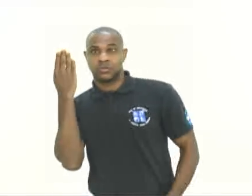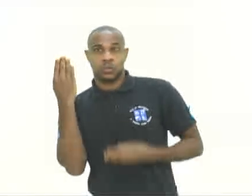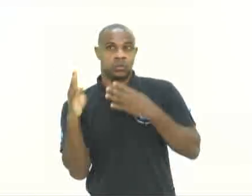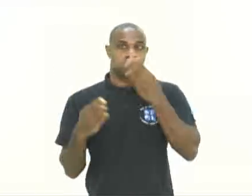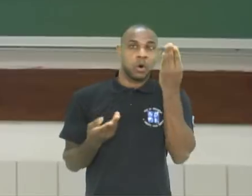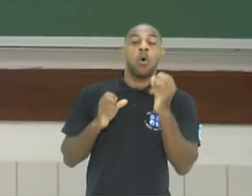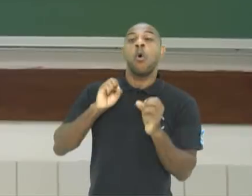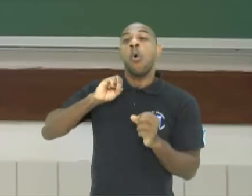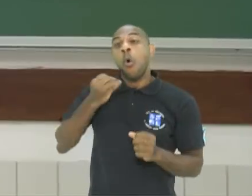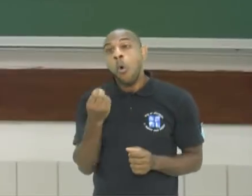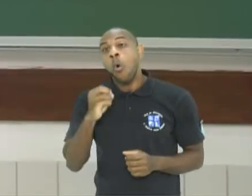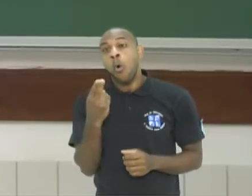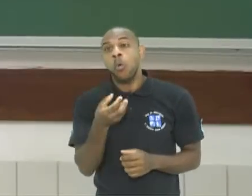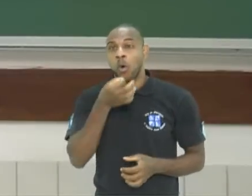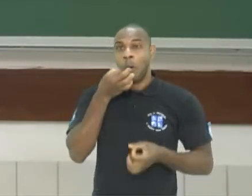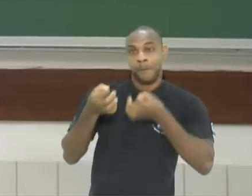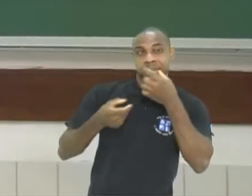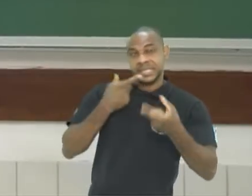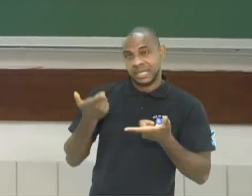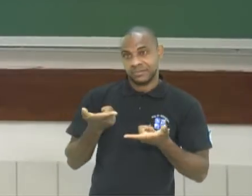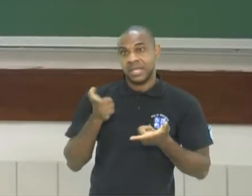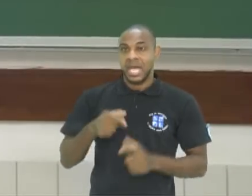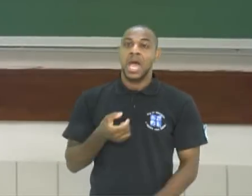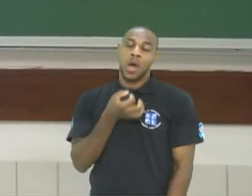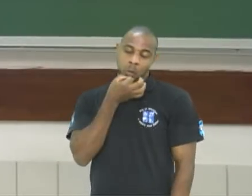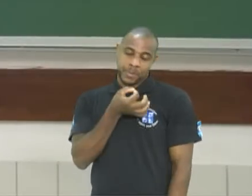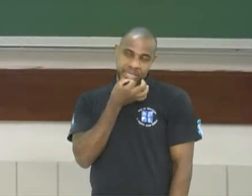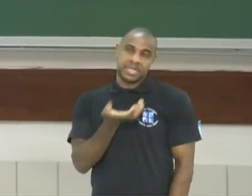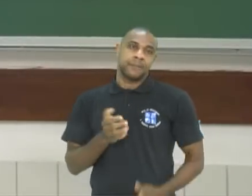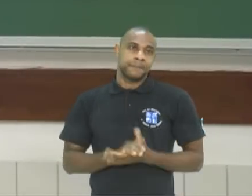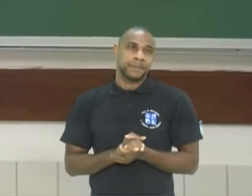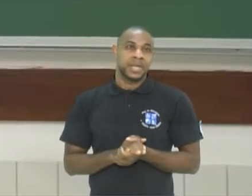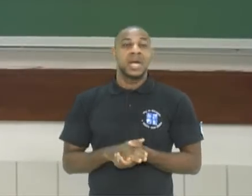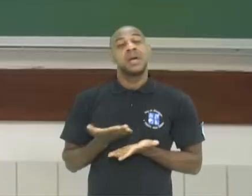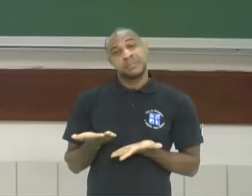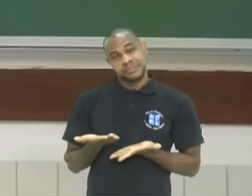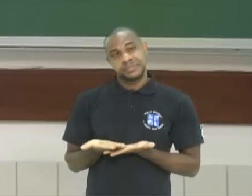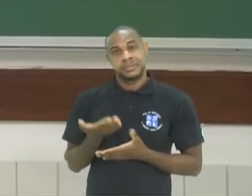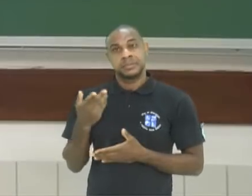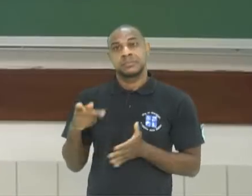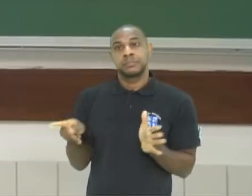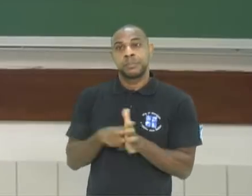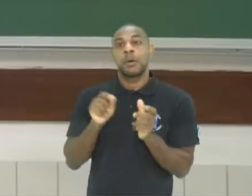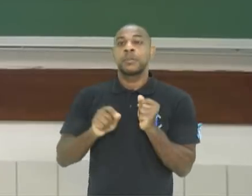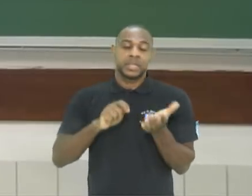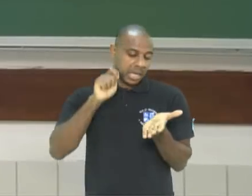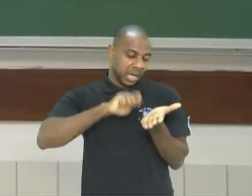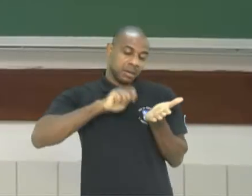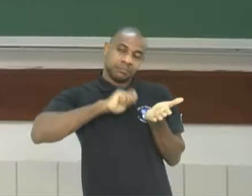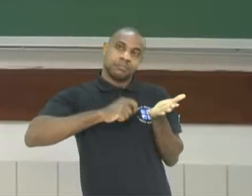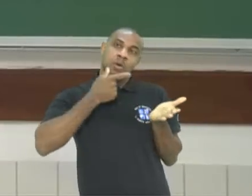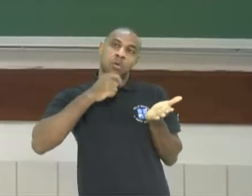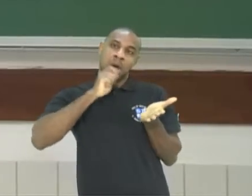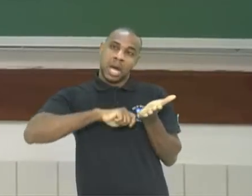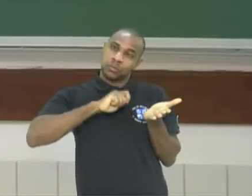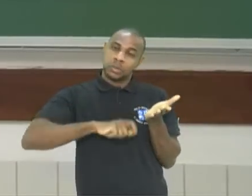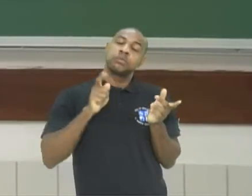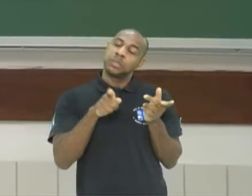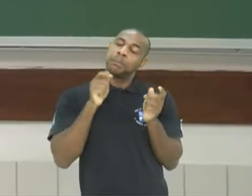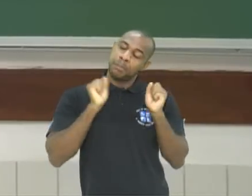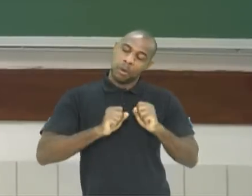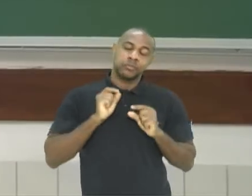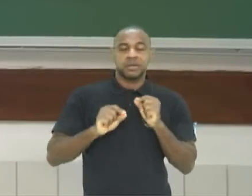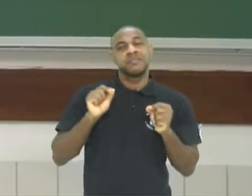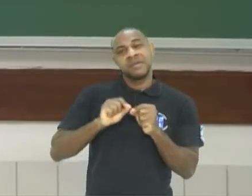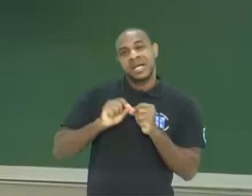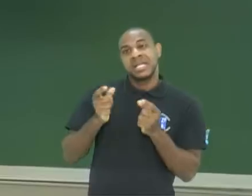humorístico. Então, essas são as opiniões. Então, são as sugestões ali do autor. O que você pode fazer para